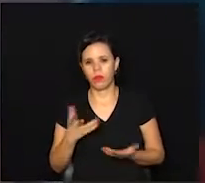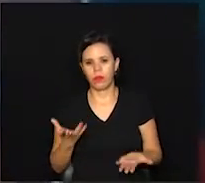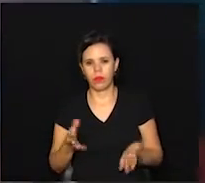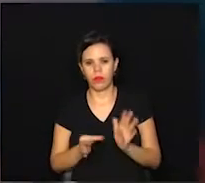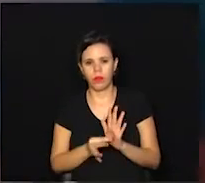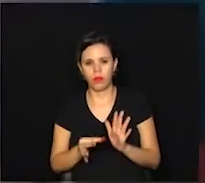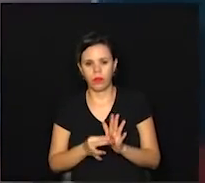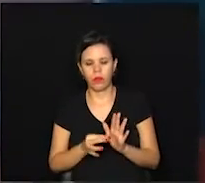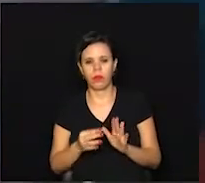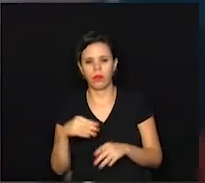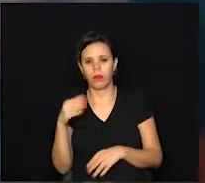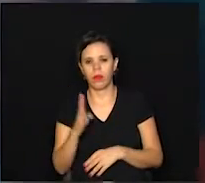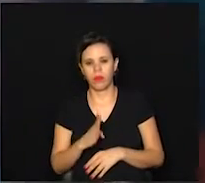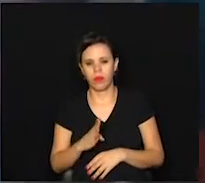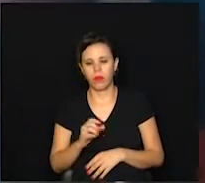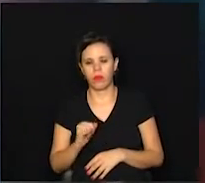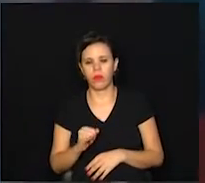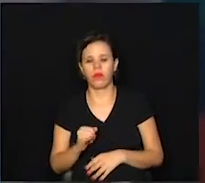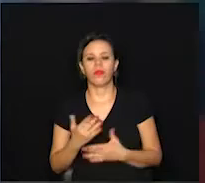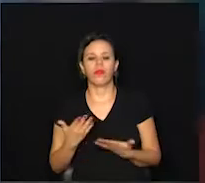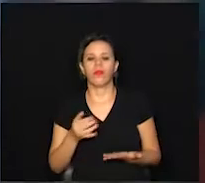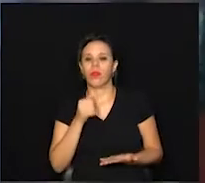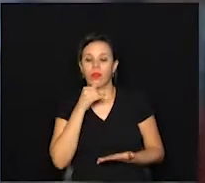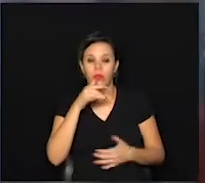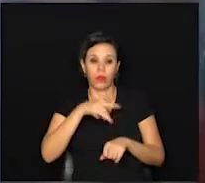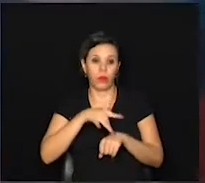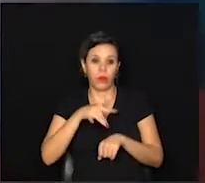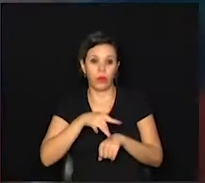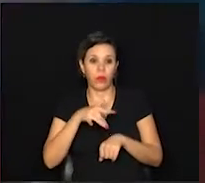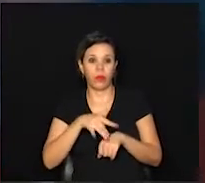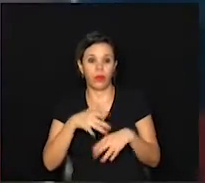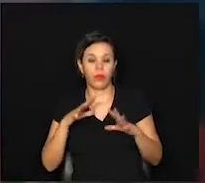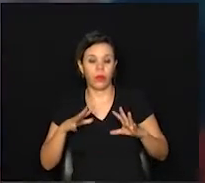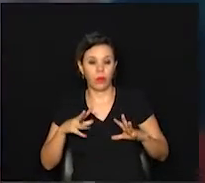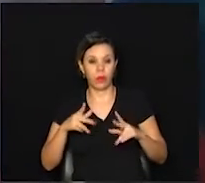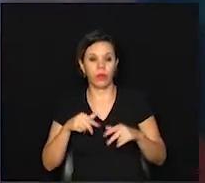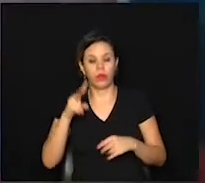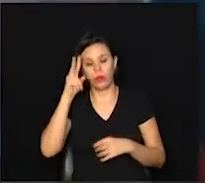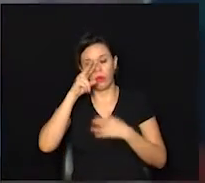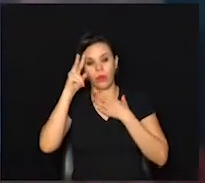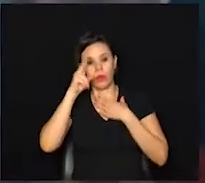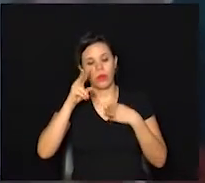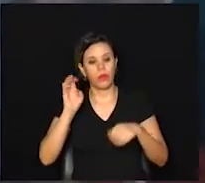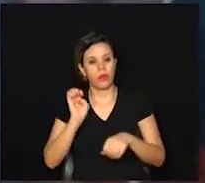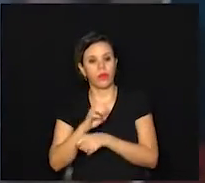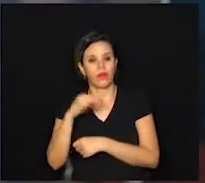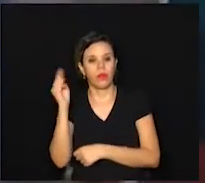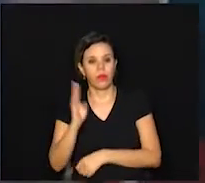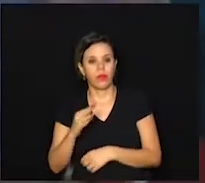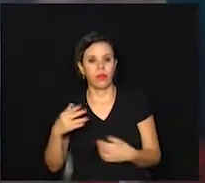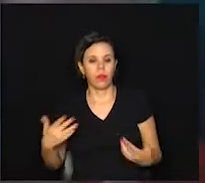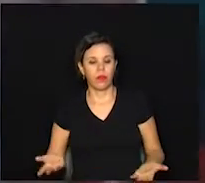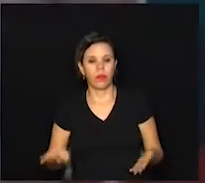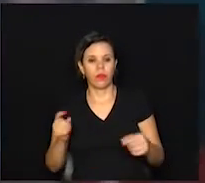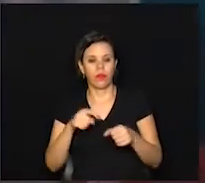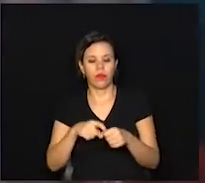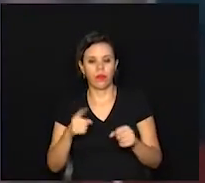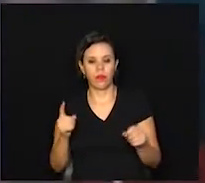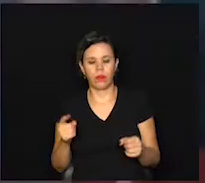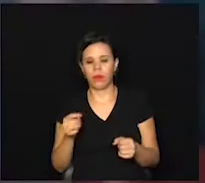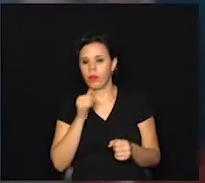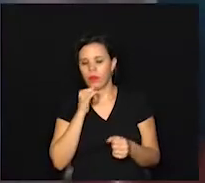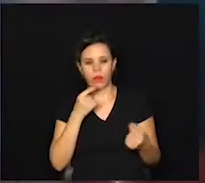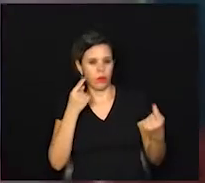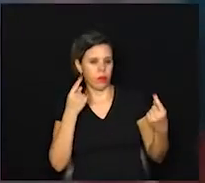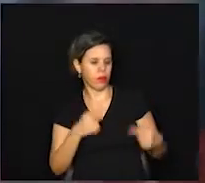do governo brasileiro que romperam, olha que absurdo, com toda a história do Estado brasileiro, votando contrariamente